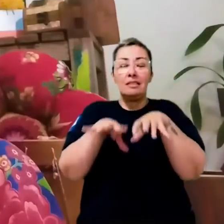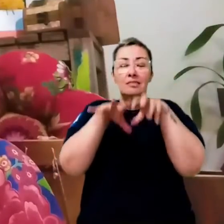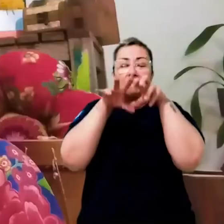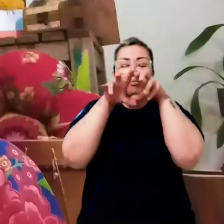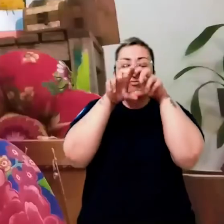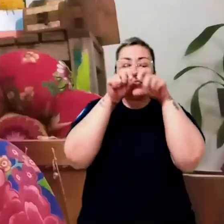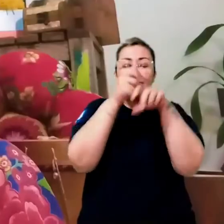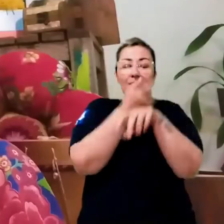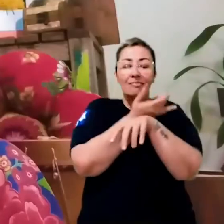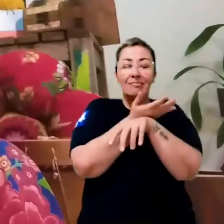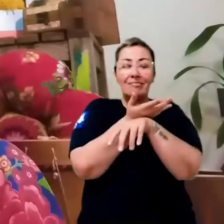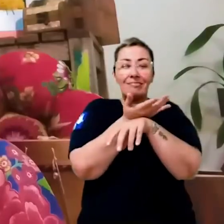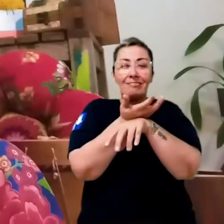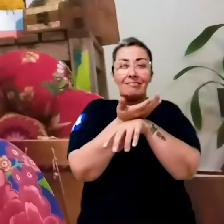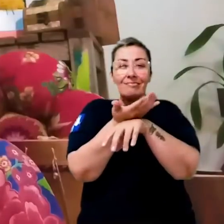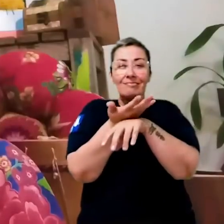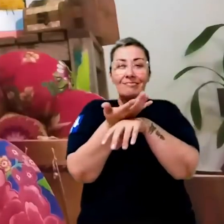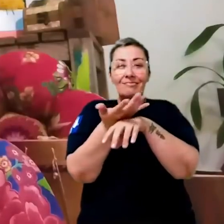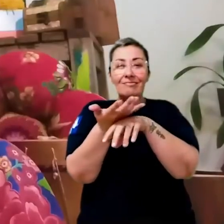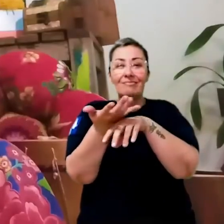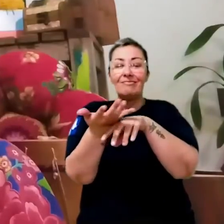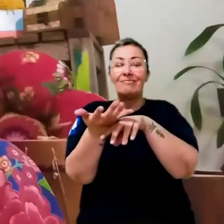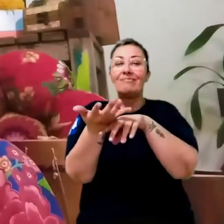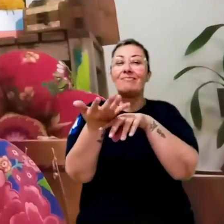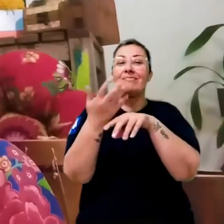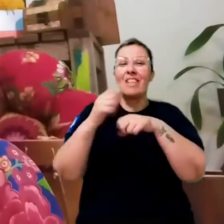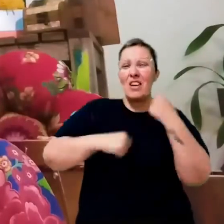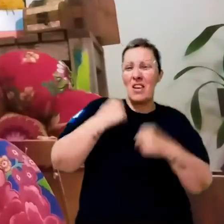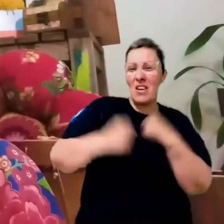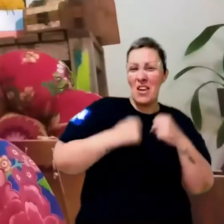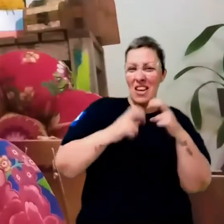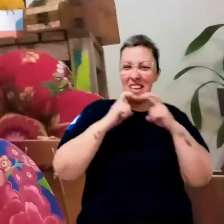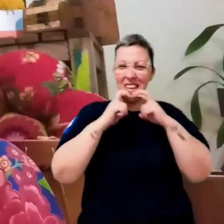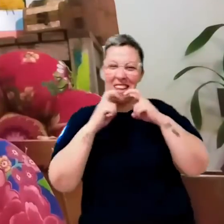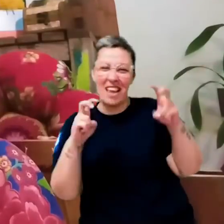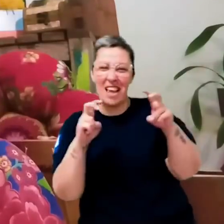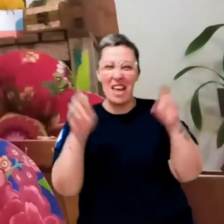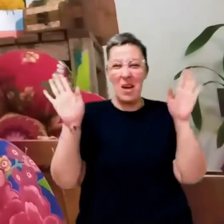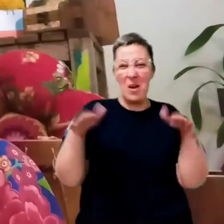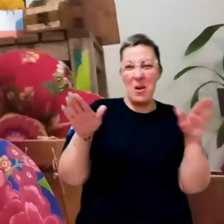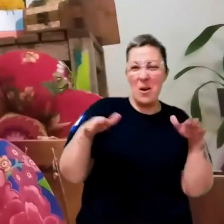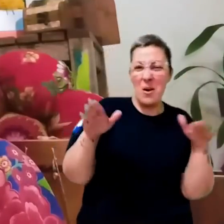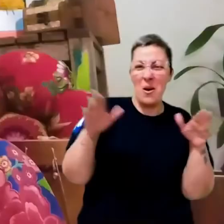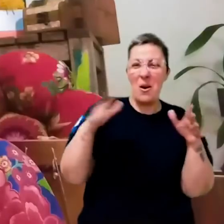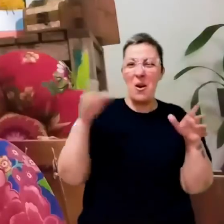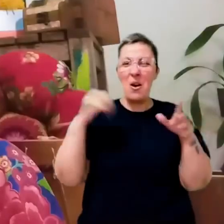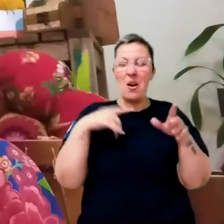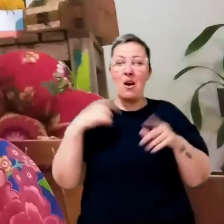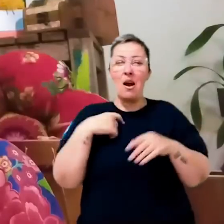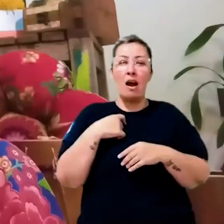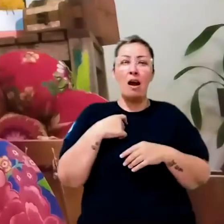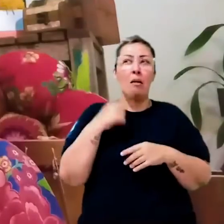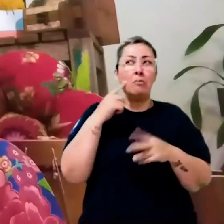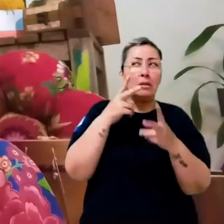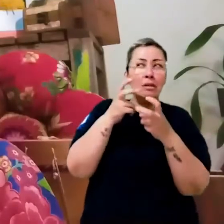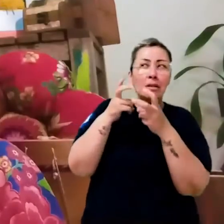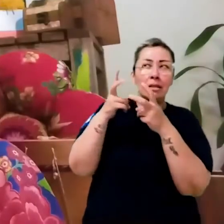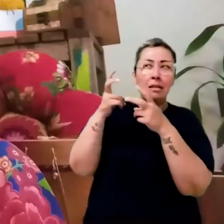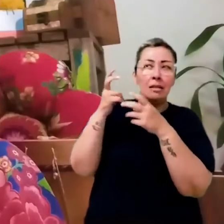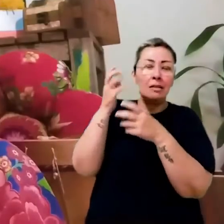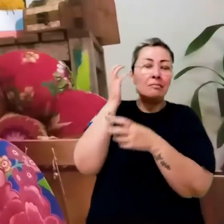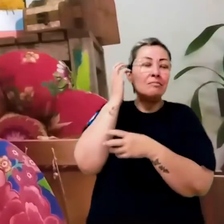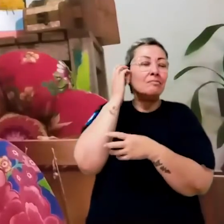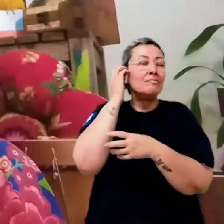da grama, de sair correndo e gritando atrás dos pombos, de ouvir a voz distante dos